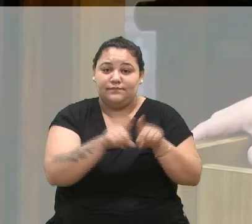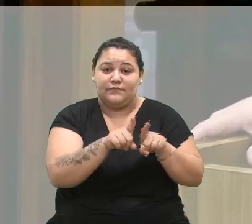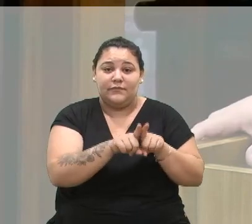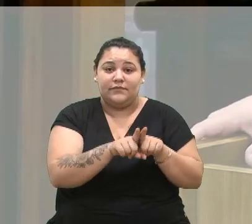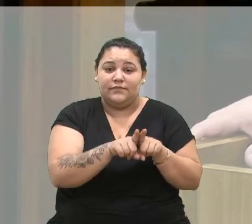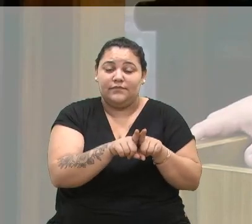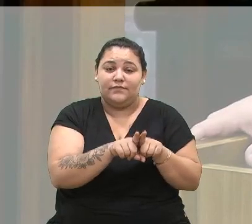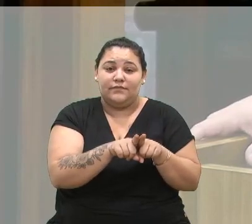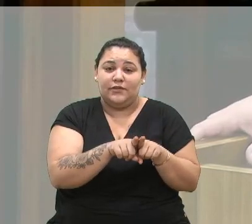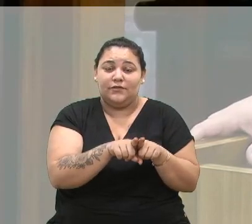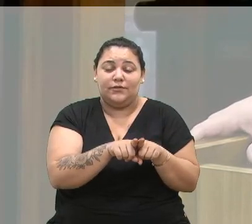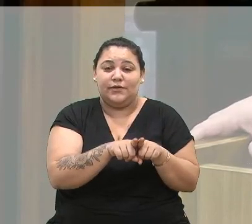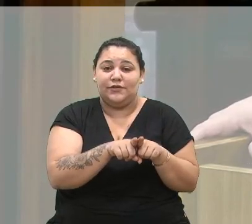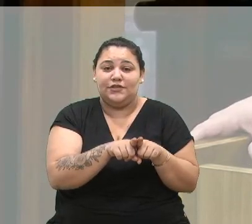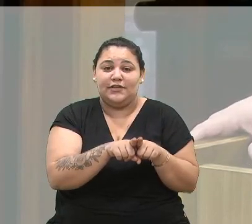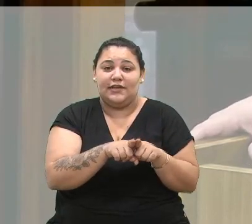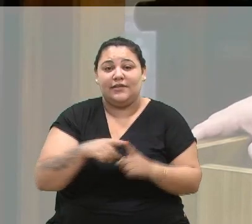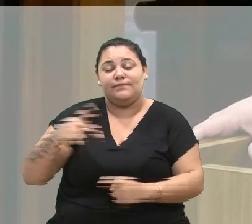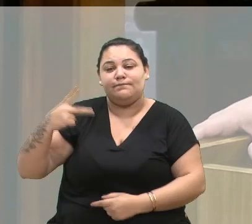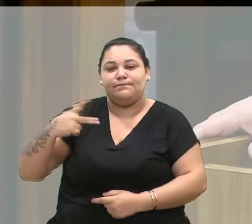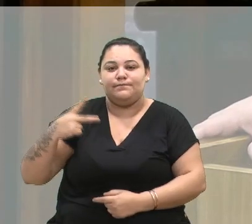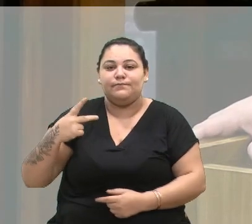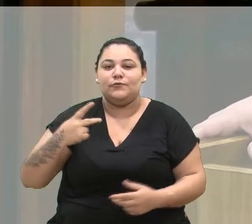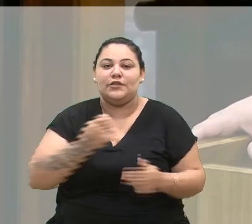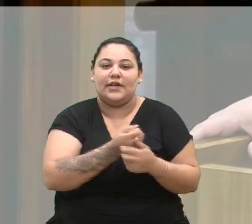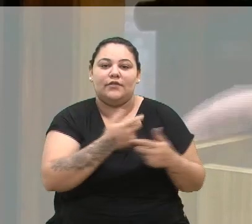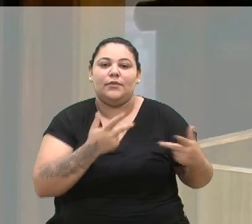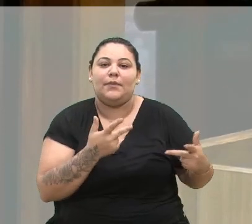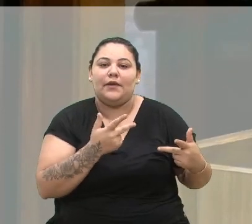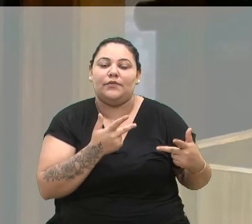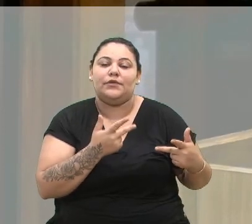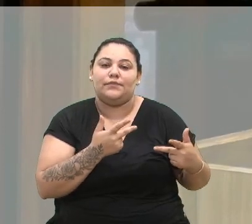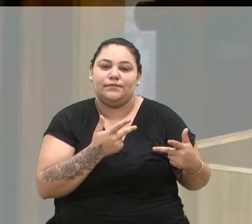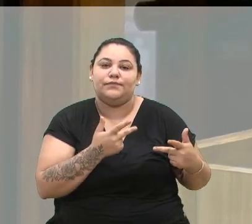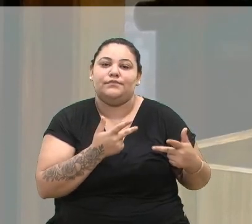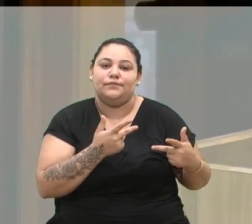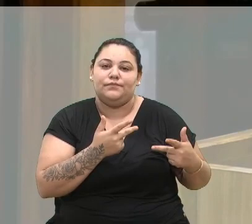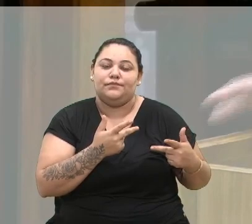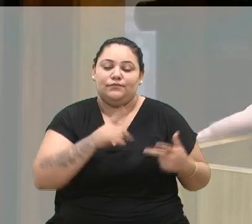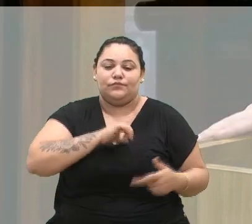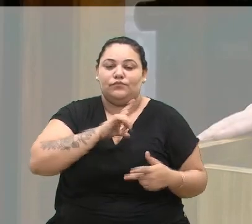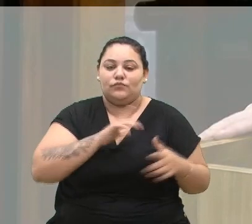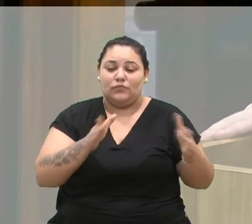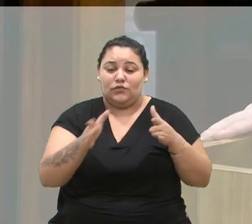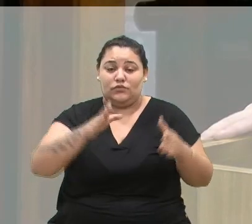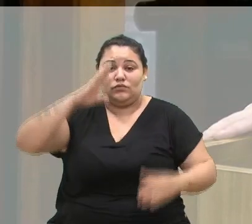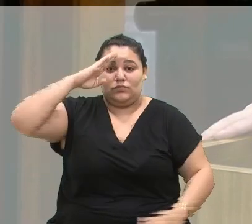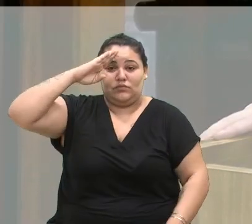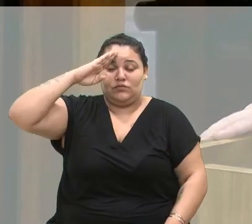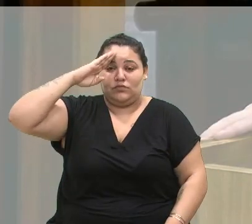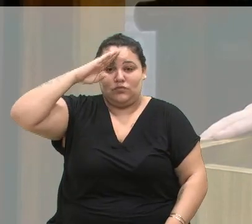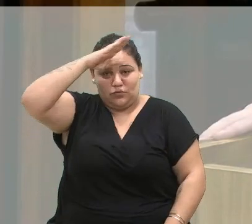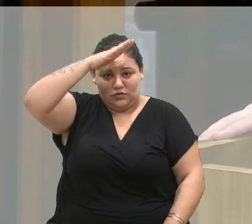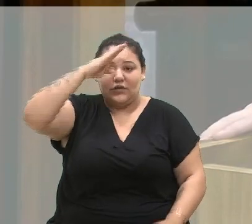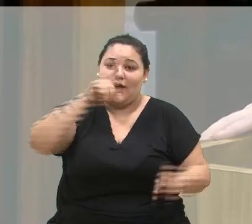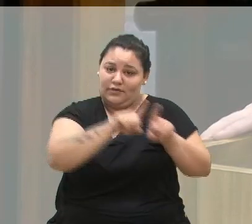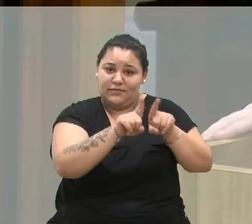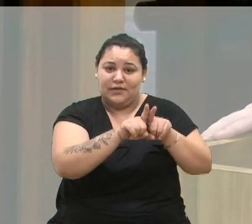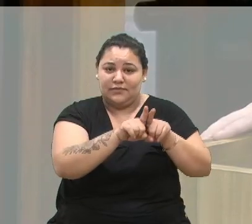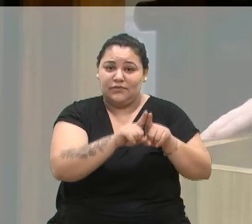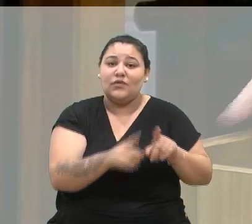ponto, quando estava em vigor, o governo Bolsonaro botou as escolas cívico-militares, a